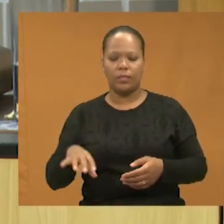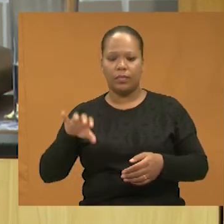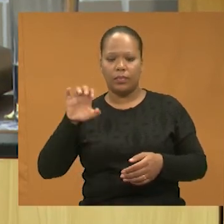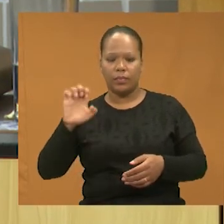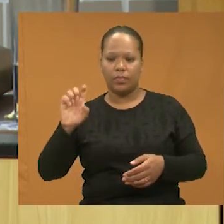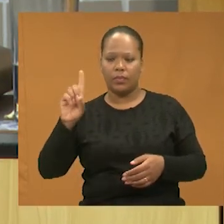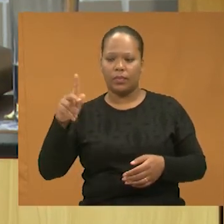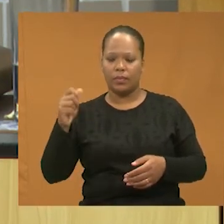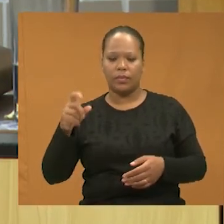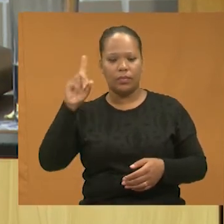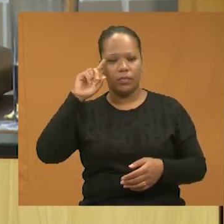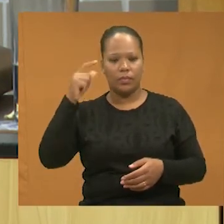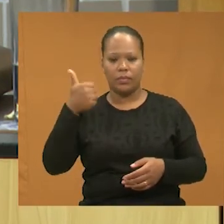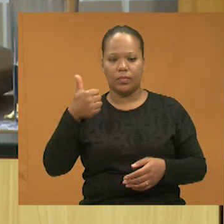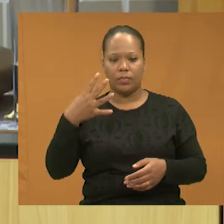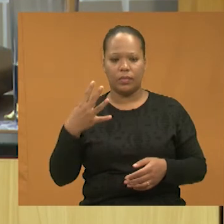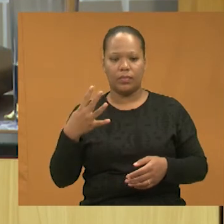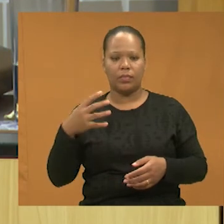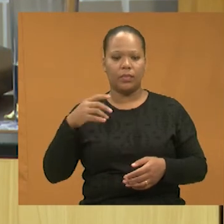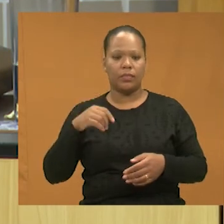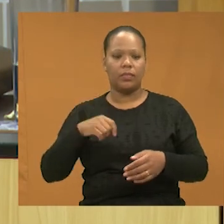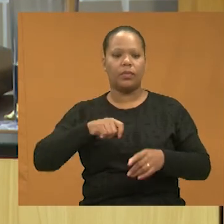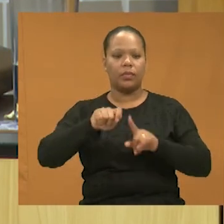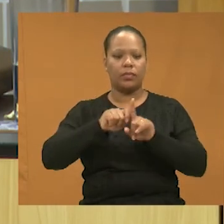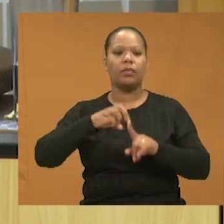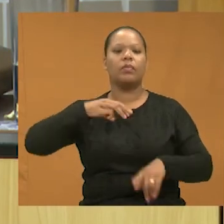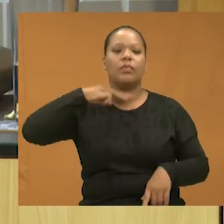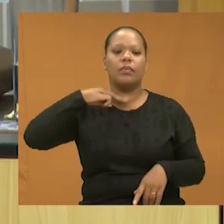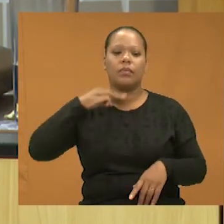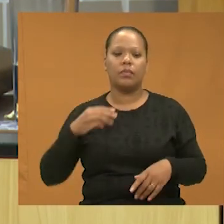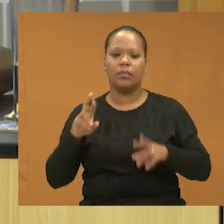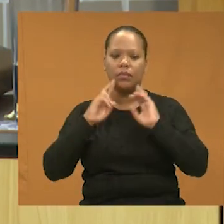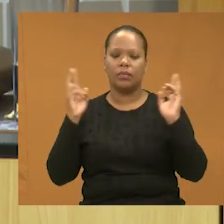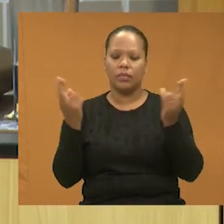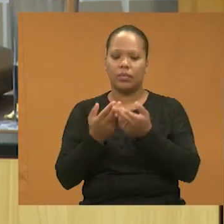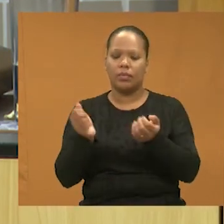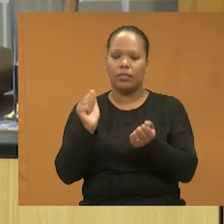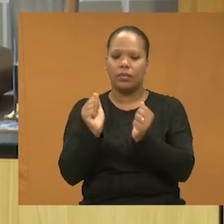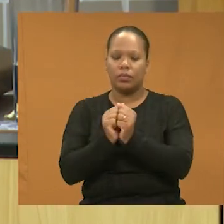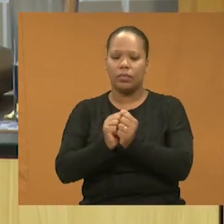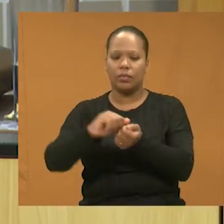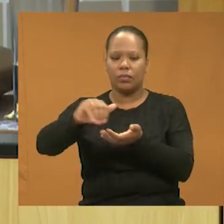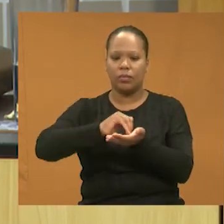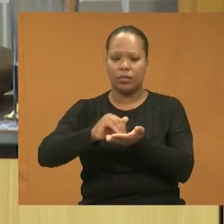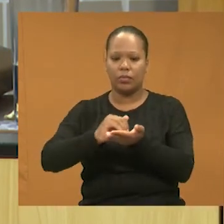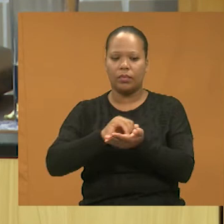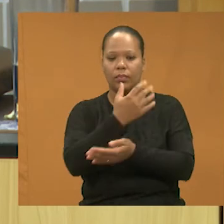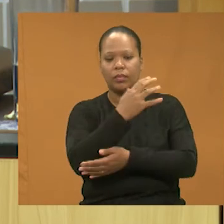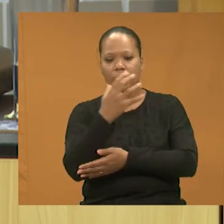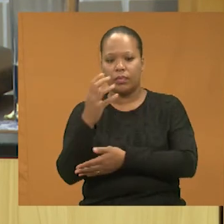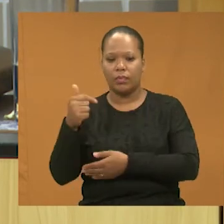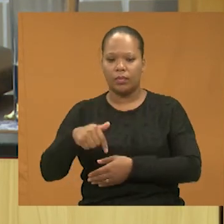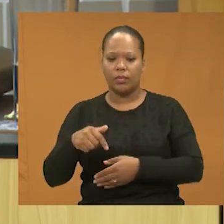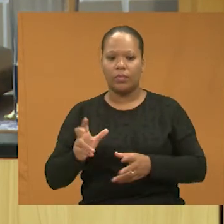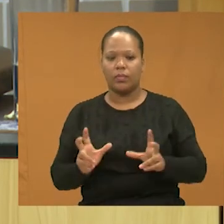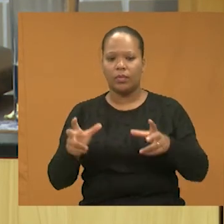Agendamos para o dia 14 de março uma reunião com a LP Bandeirantes, junto com o secretário de Meio Ambiente, Júlio Pires, aqui em